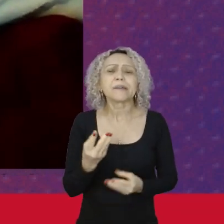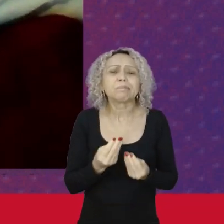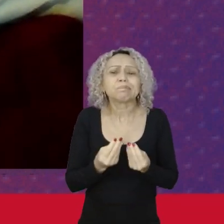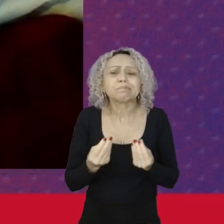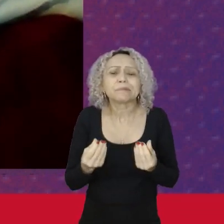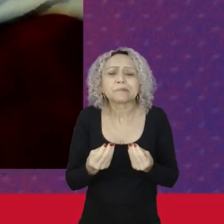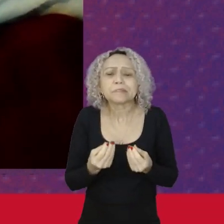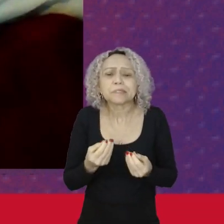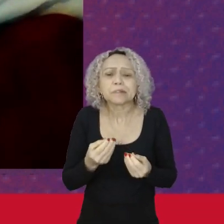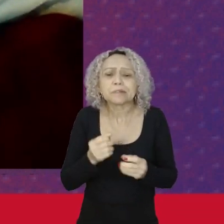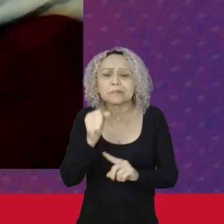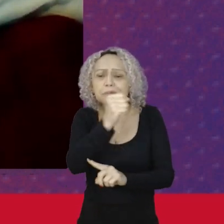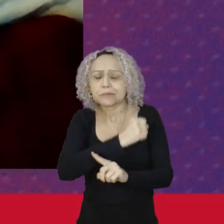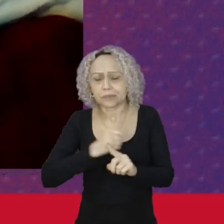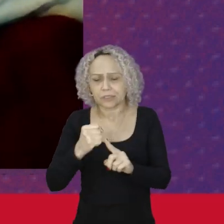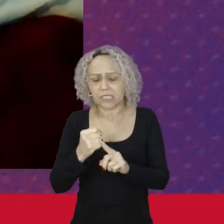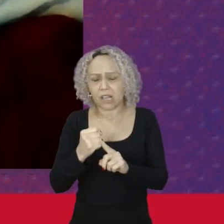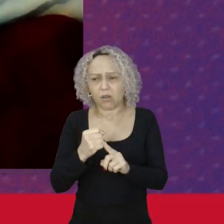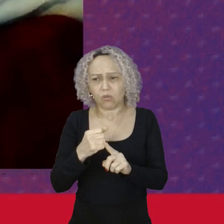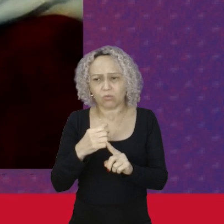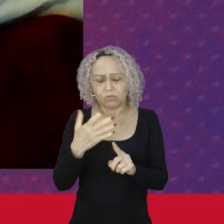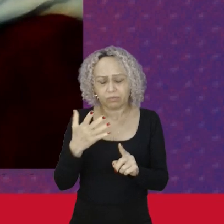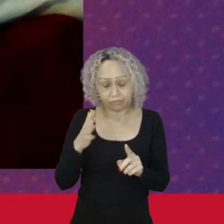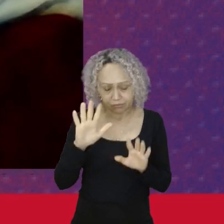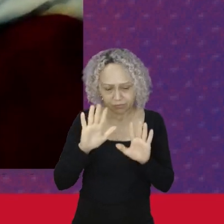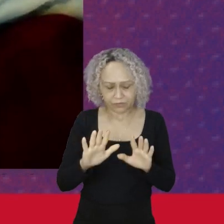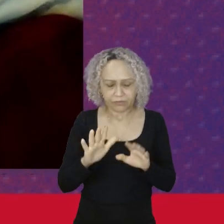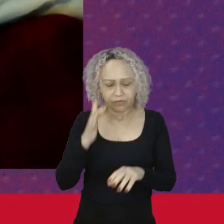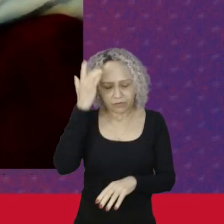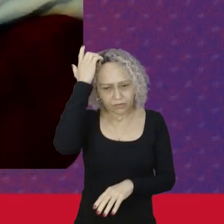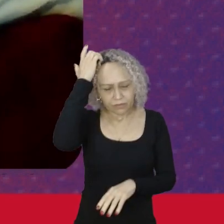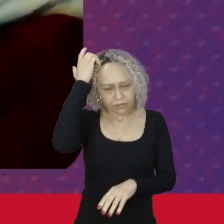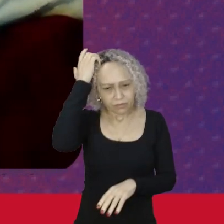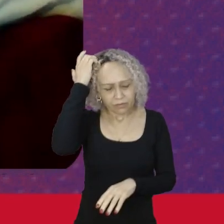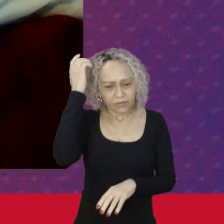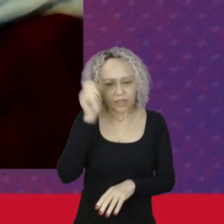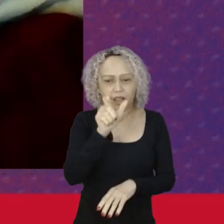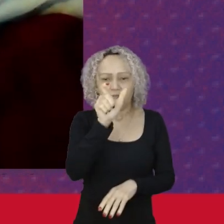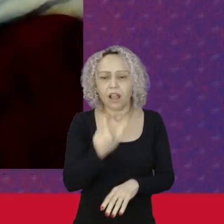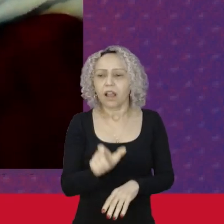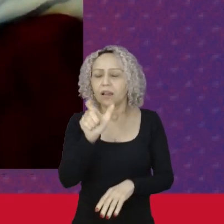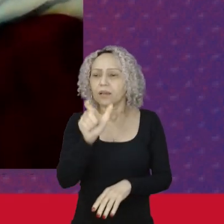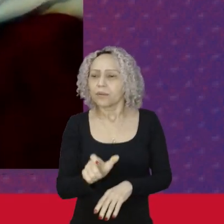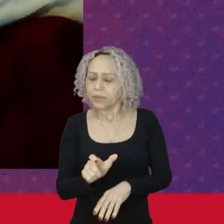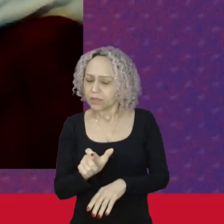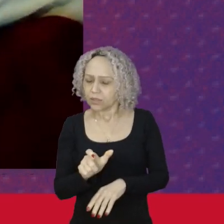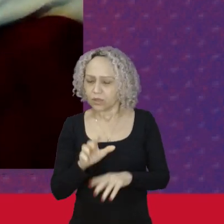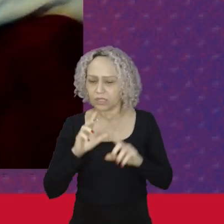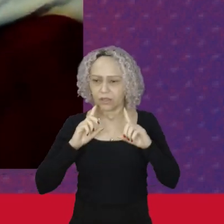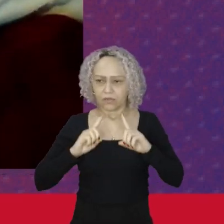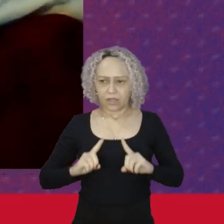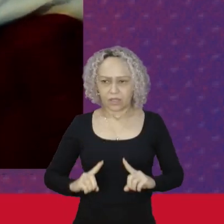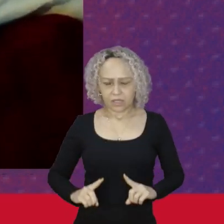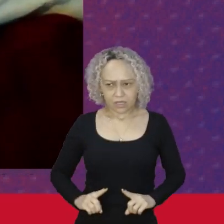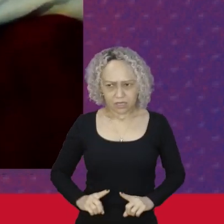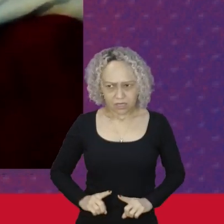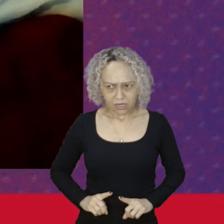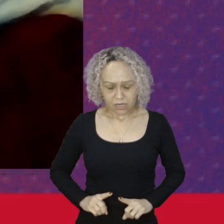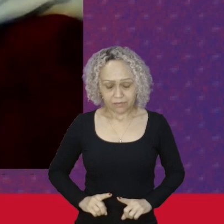costumo comparar a condição da pessoa com deficiência com a condição feminina, né? A